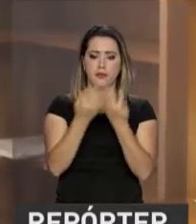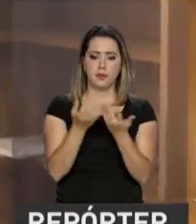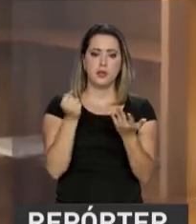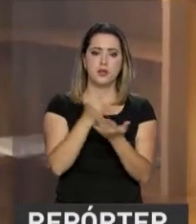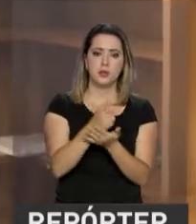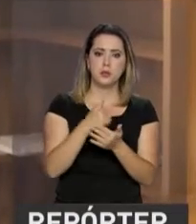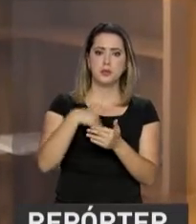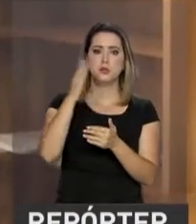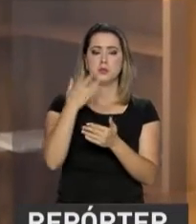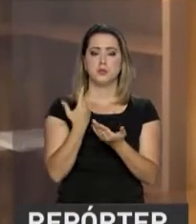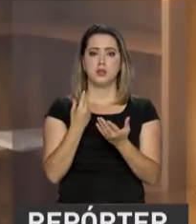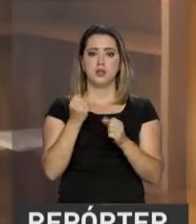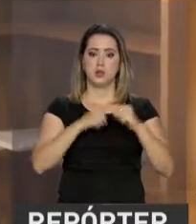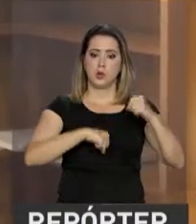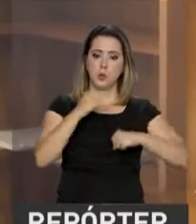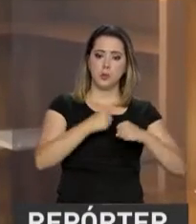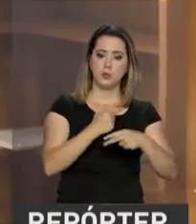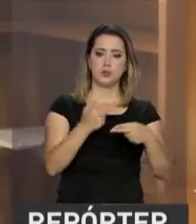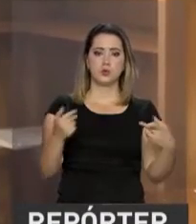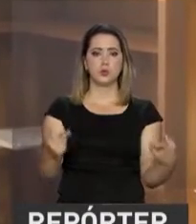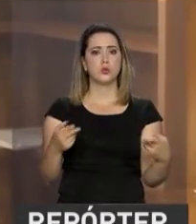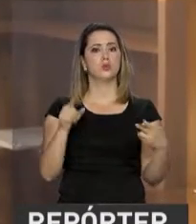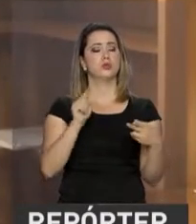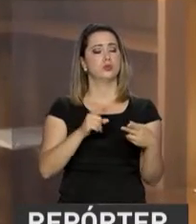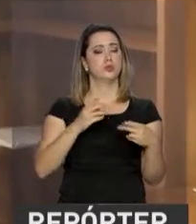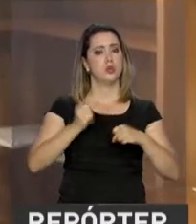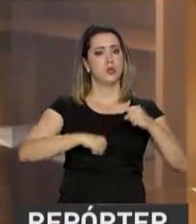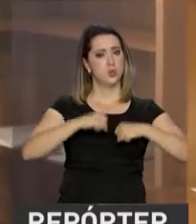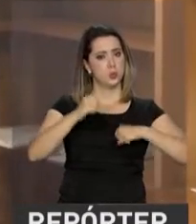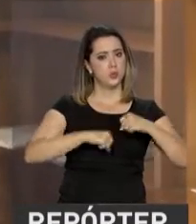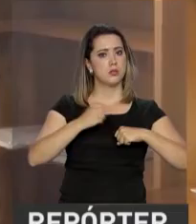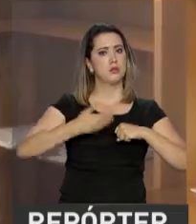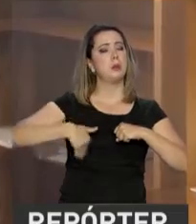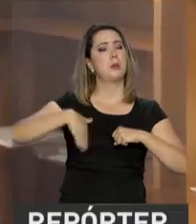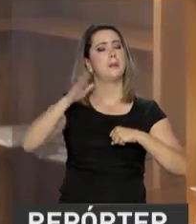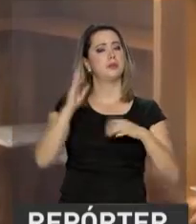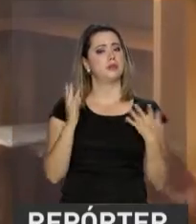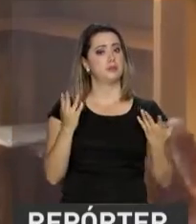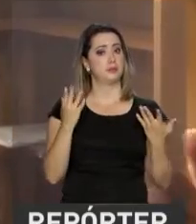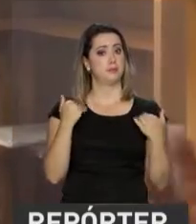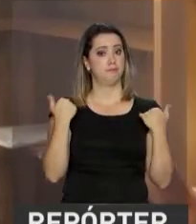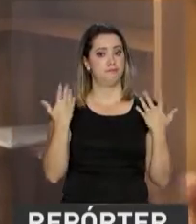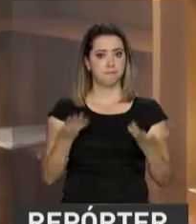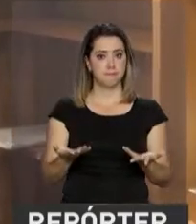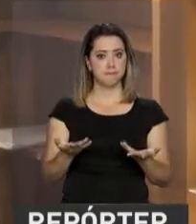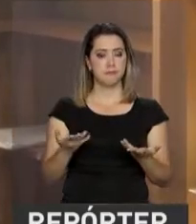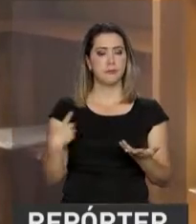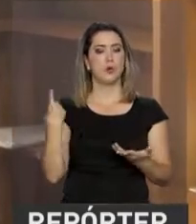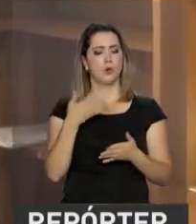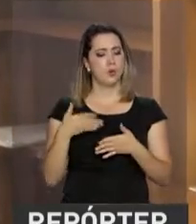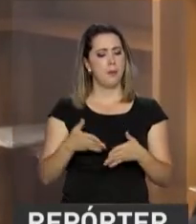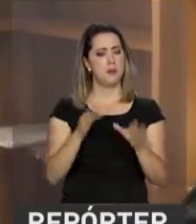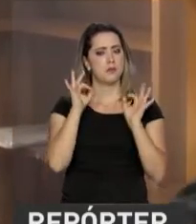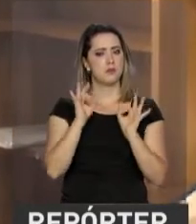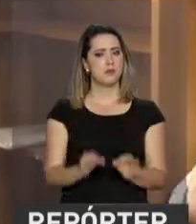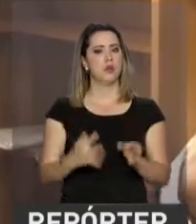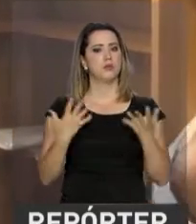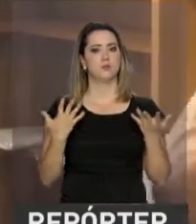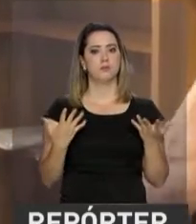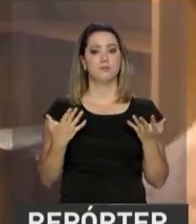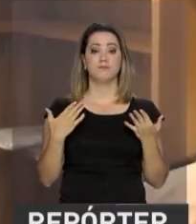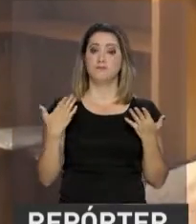do investimento em máquinas e equipamentos pela indústria. Portanto, nós estamos no caminho certo